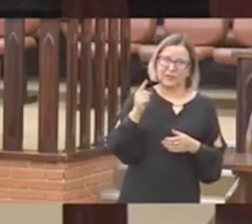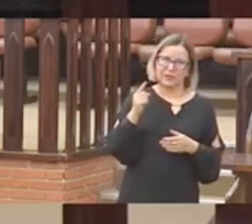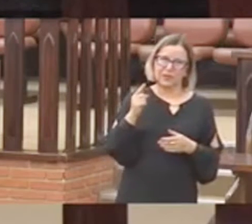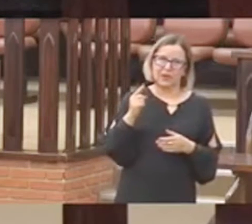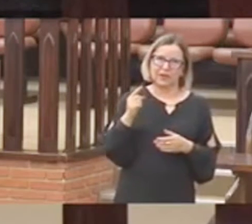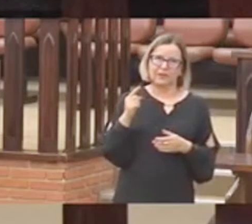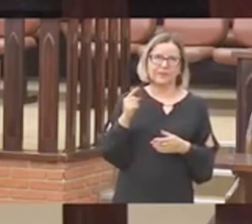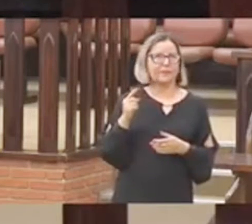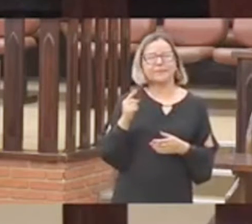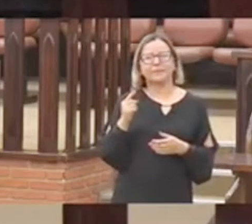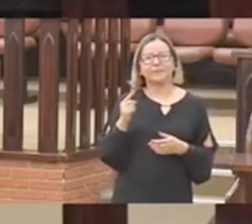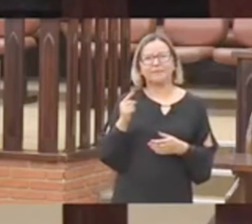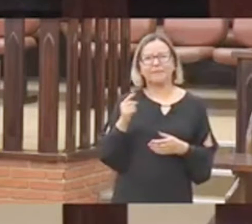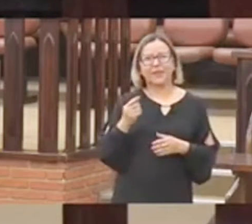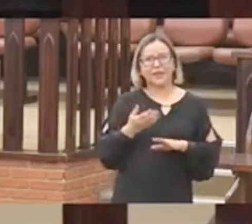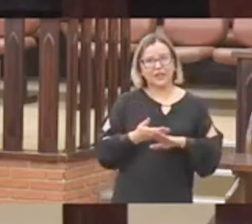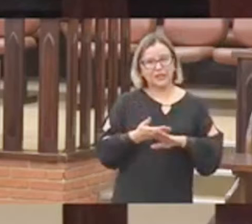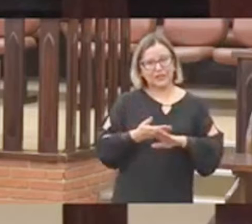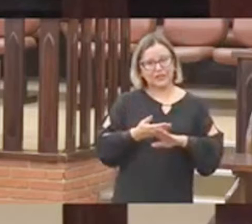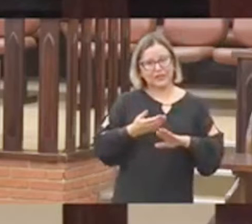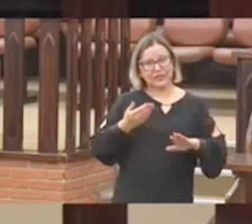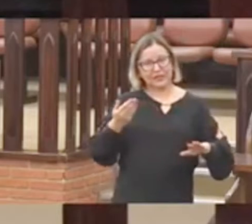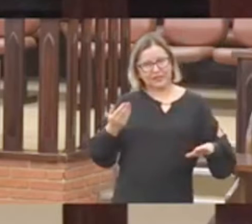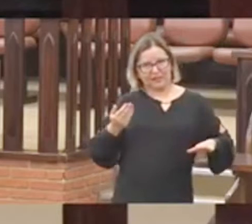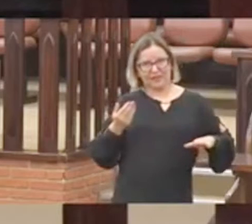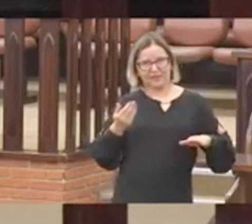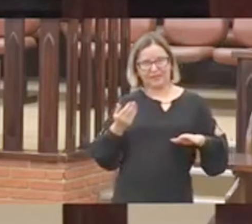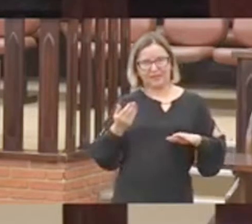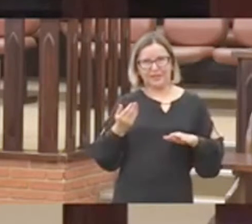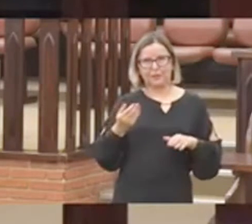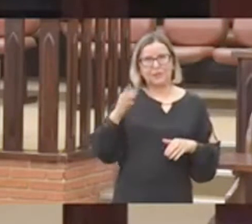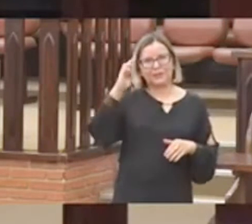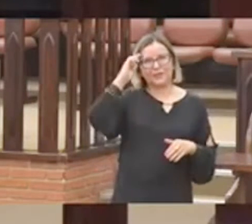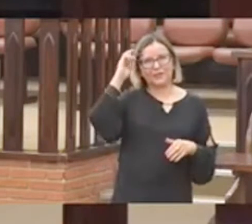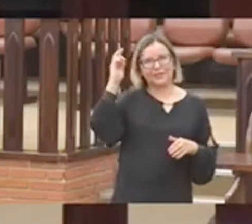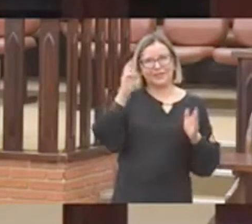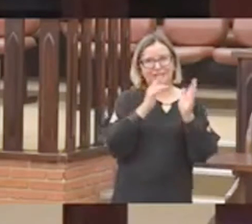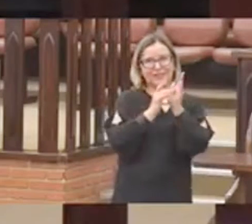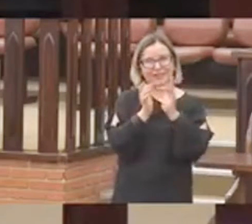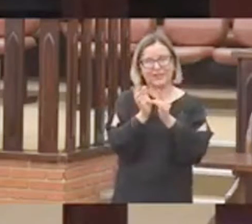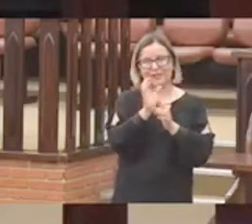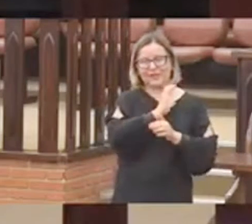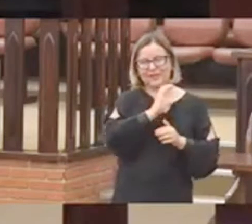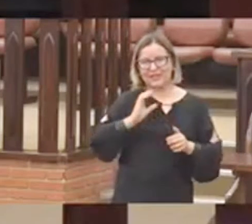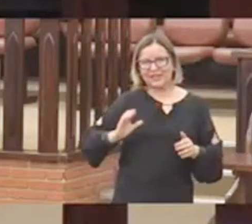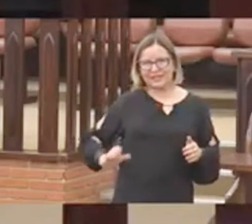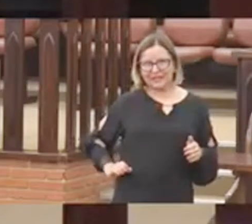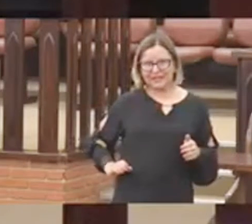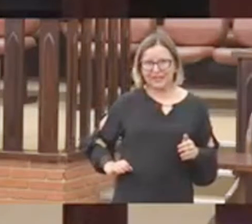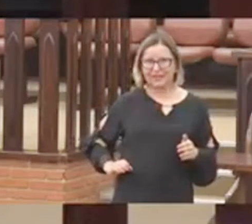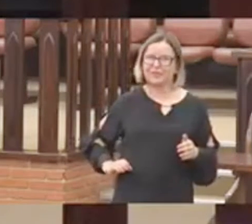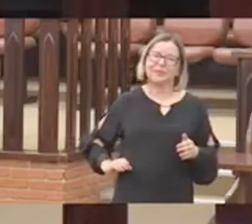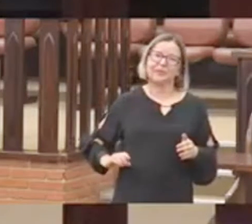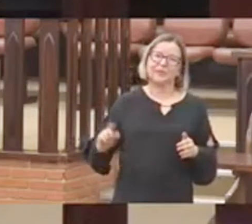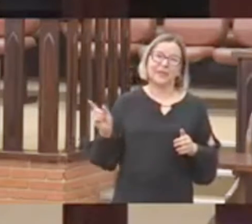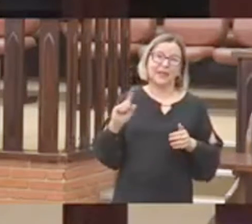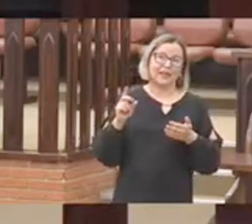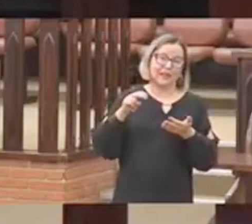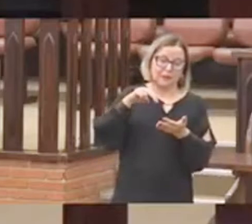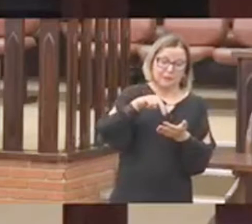Cristo. Quando nós tiramos o foco daquilo que Jesus Cristo realizou por